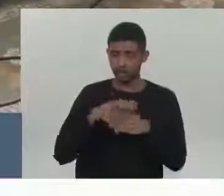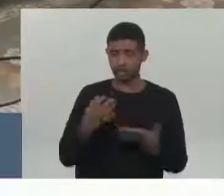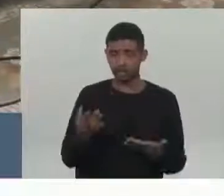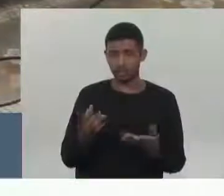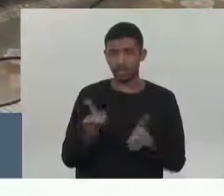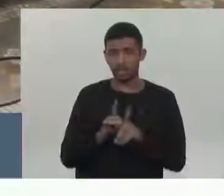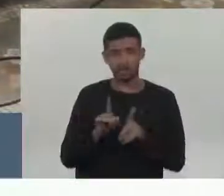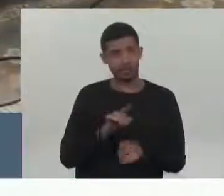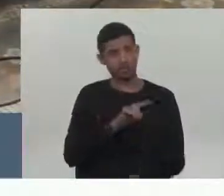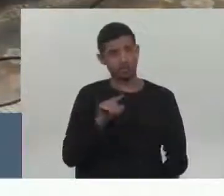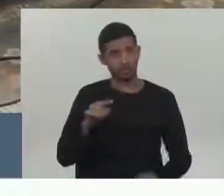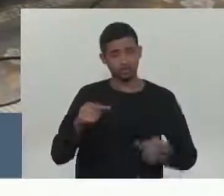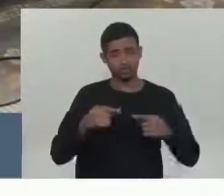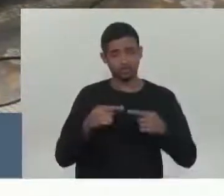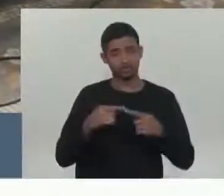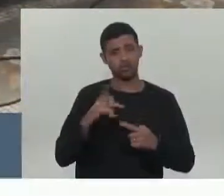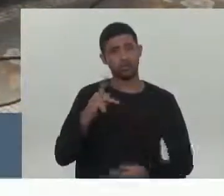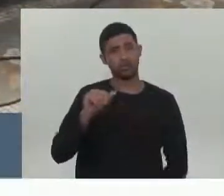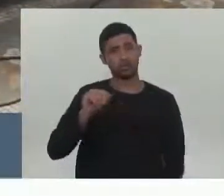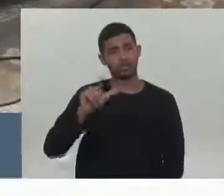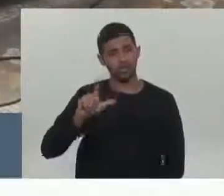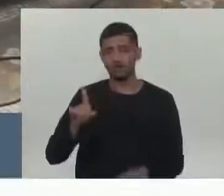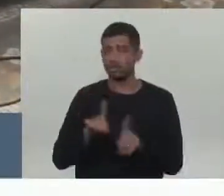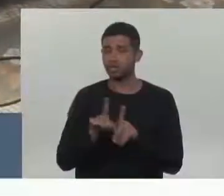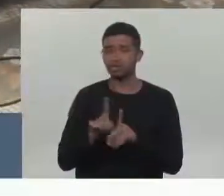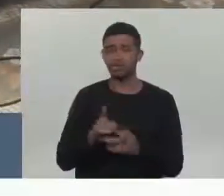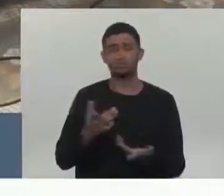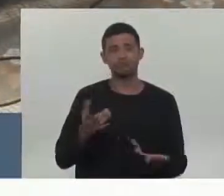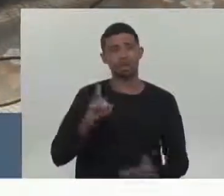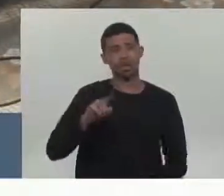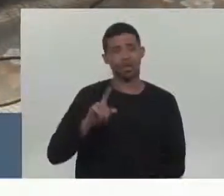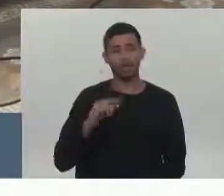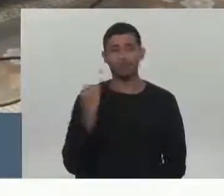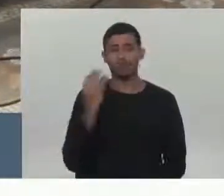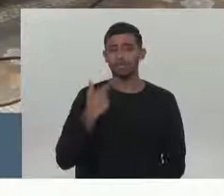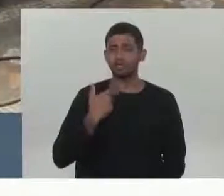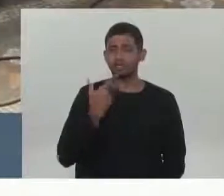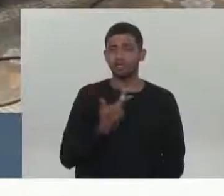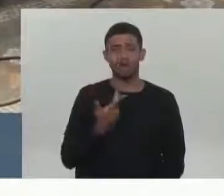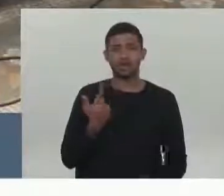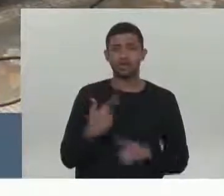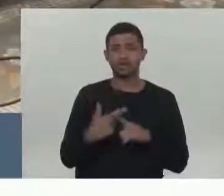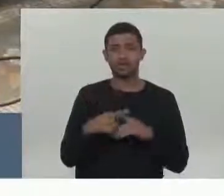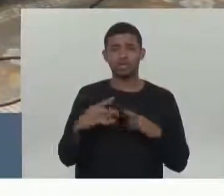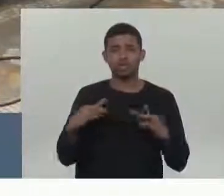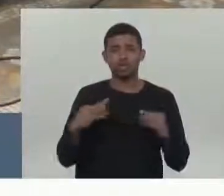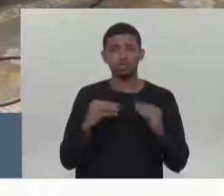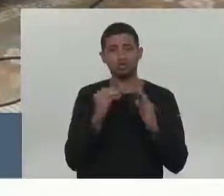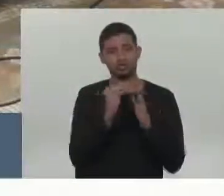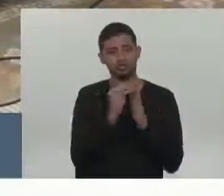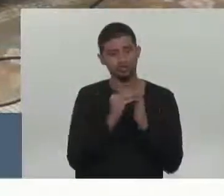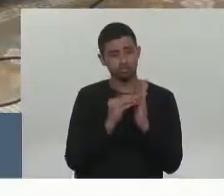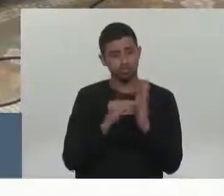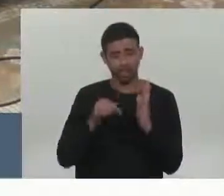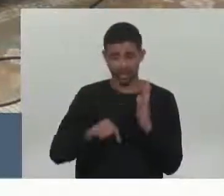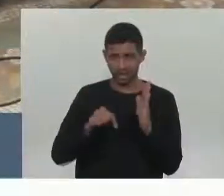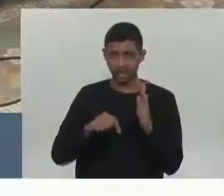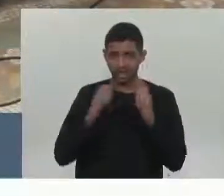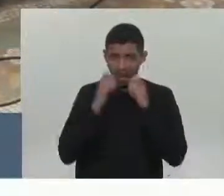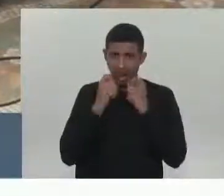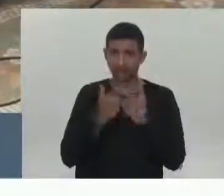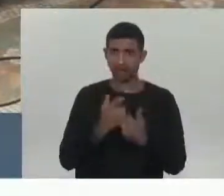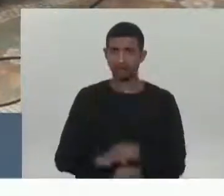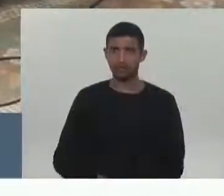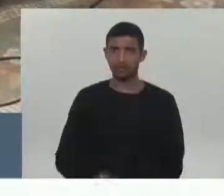os senhores do PSL também. Então é importante que seja dito, porque está tudo registrado dentro dessa casa.